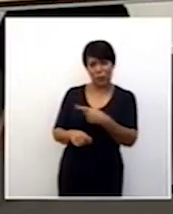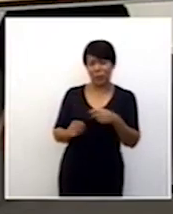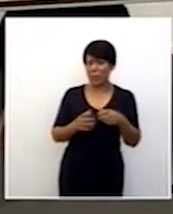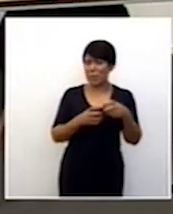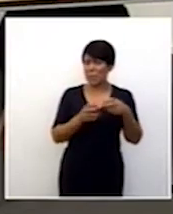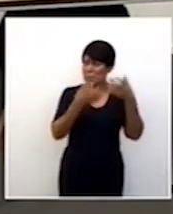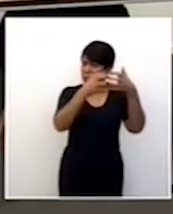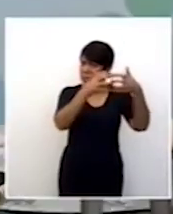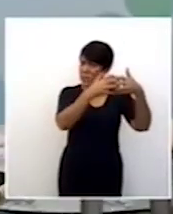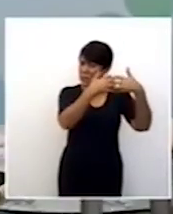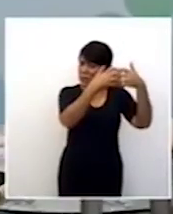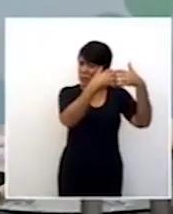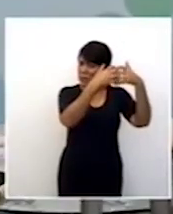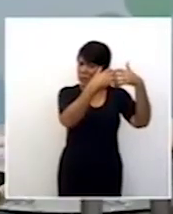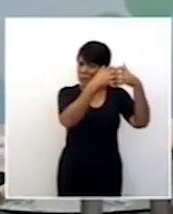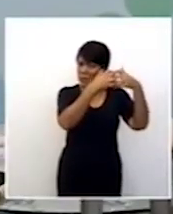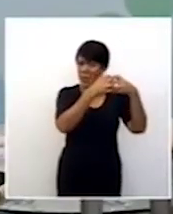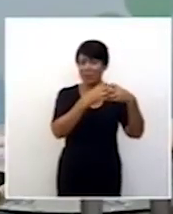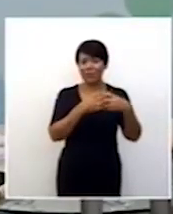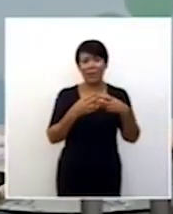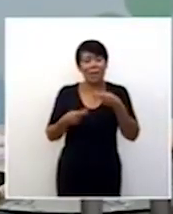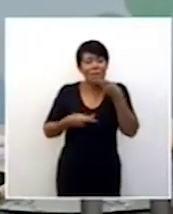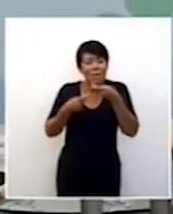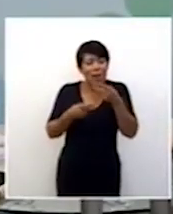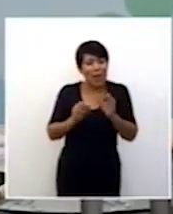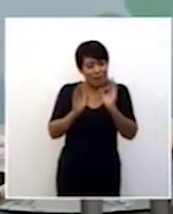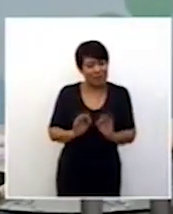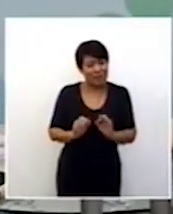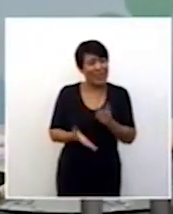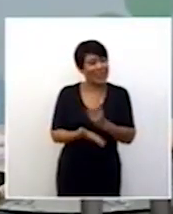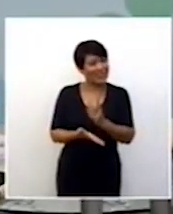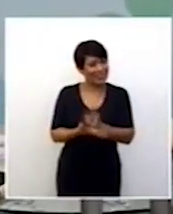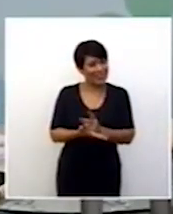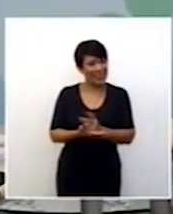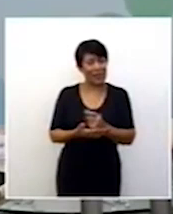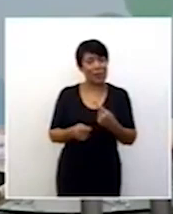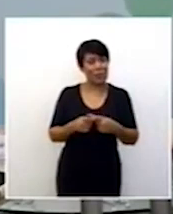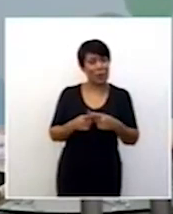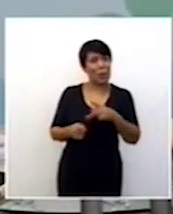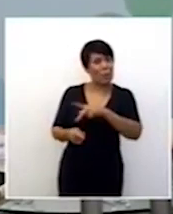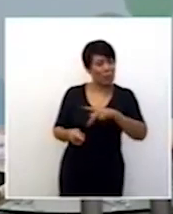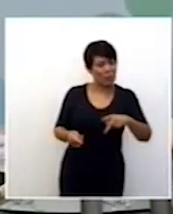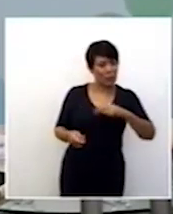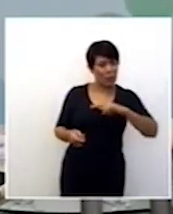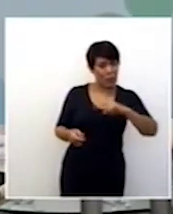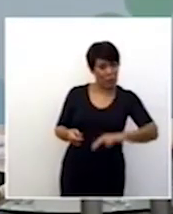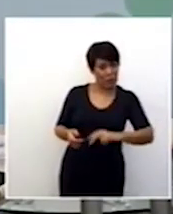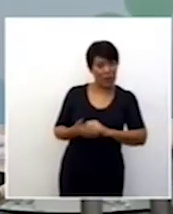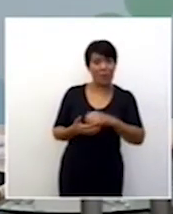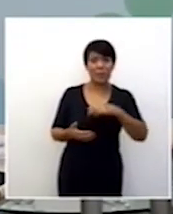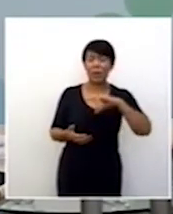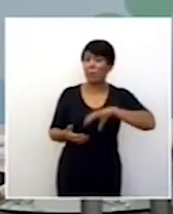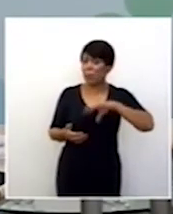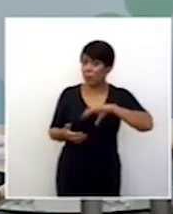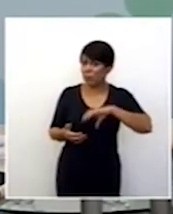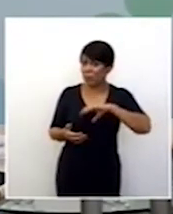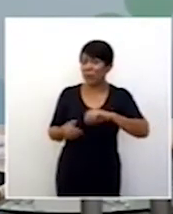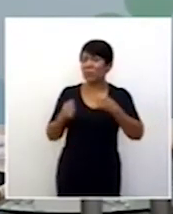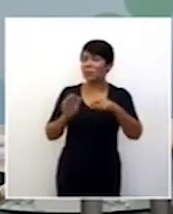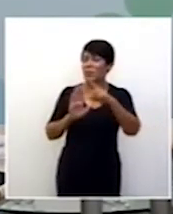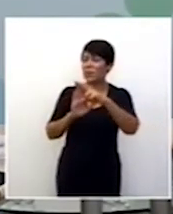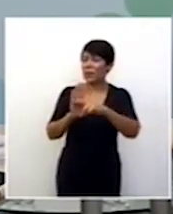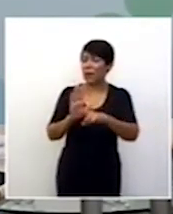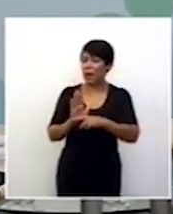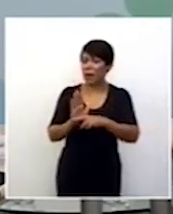em utilizar a linguagem da melhor maneira, não é, Mauro? Exatamente, porque professores de língua portuguesa, então temos que usar a norma padrão o